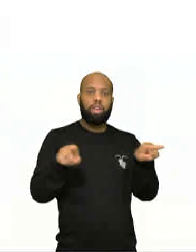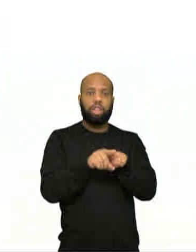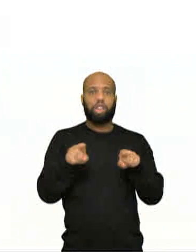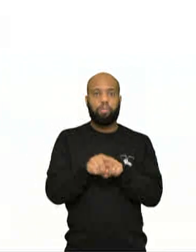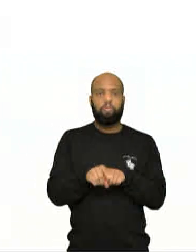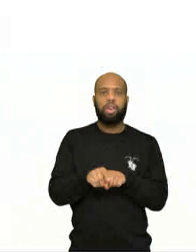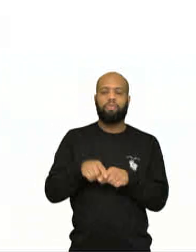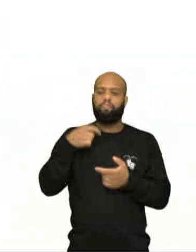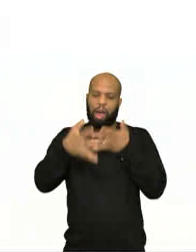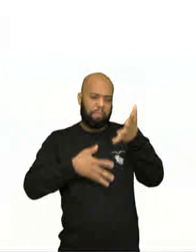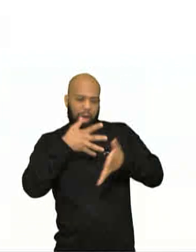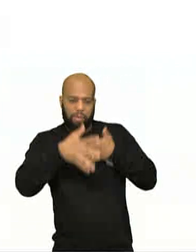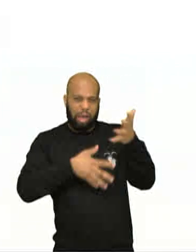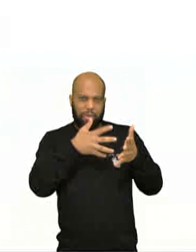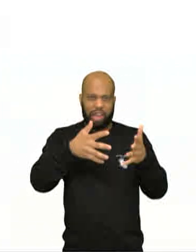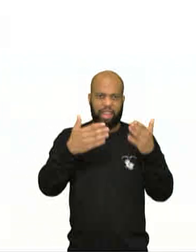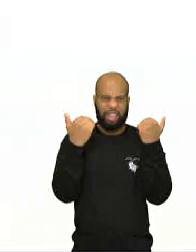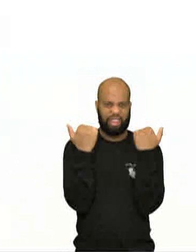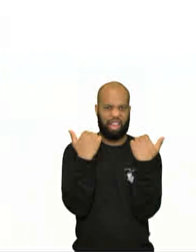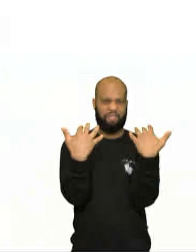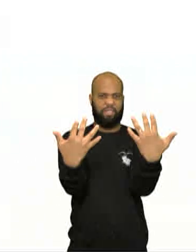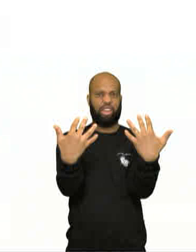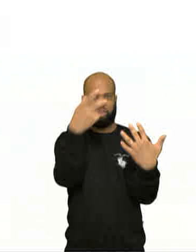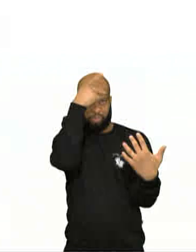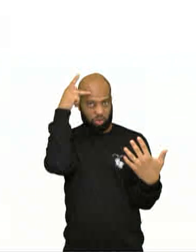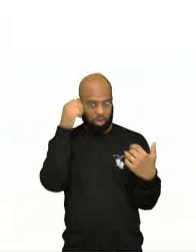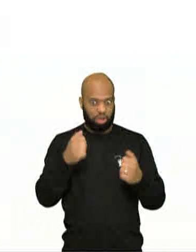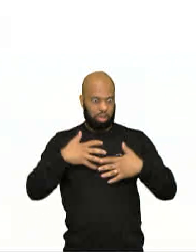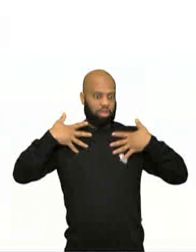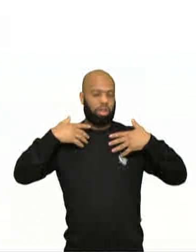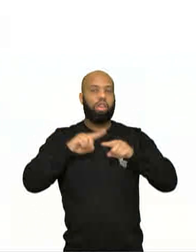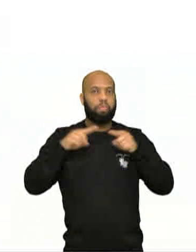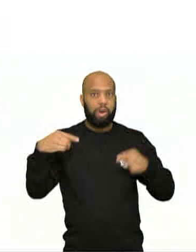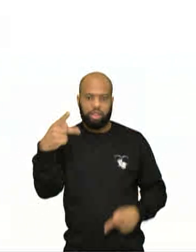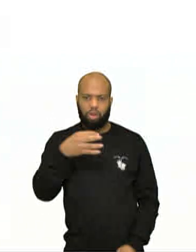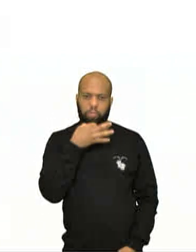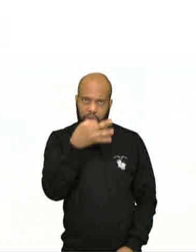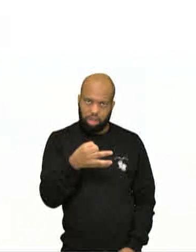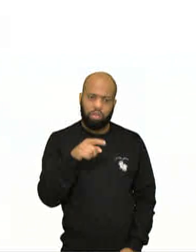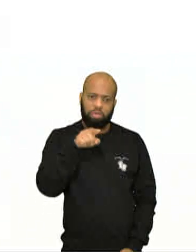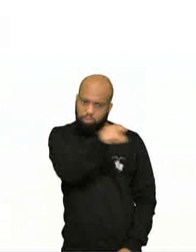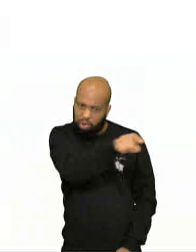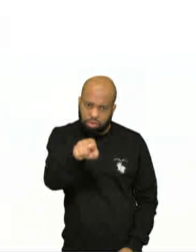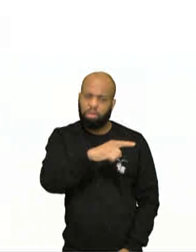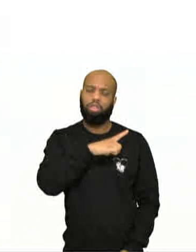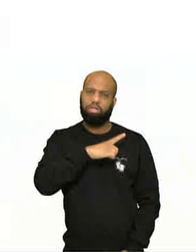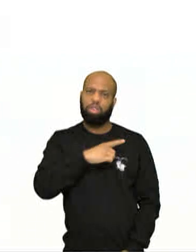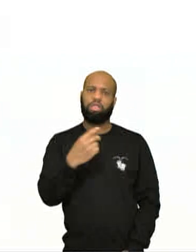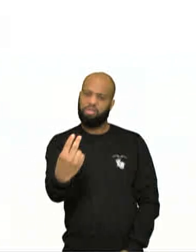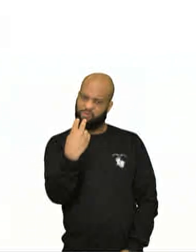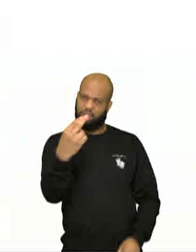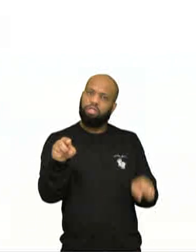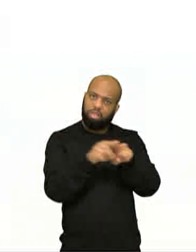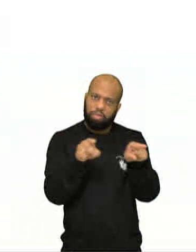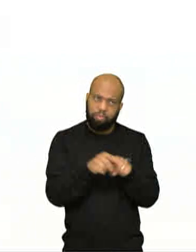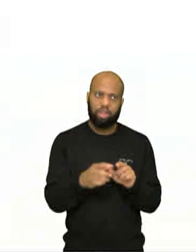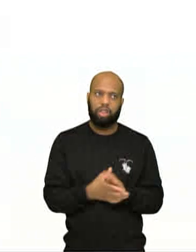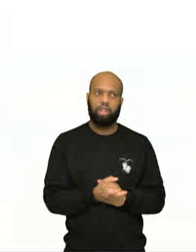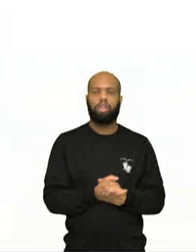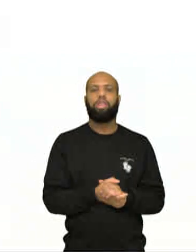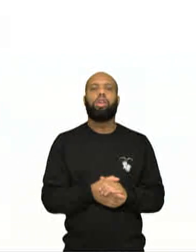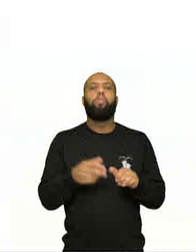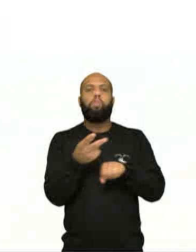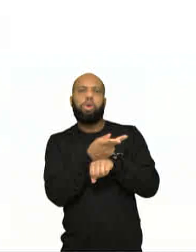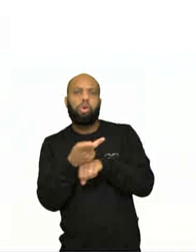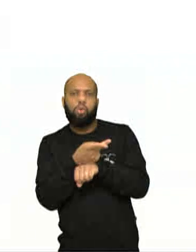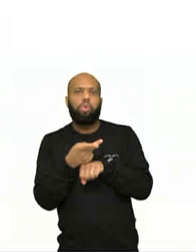público pode parecer assustador, mas a tua opinião merece ser ouvida. Descarregar uma nova playlist ou